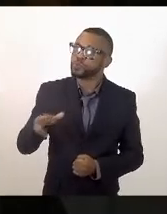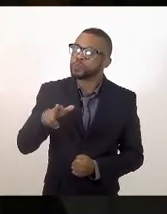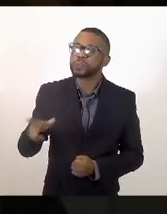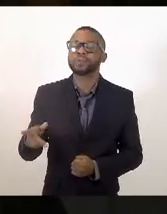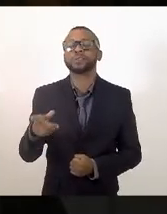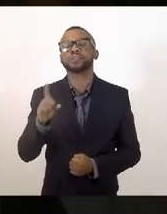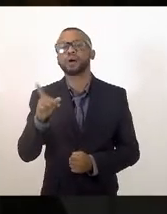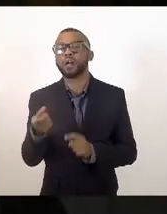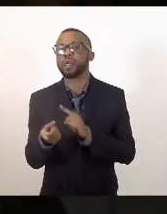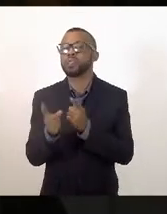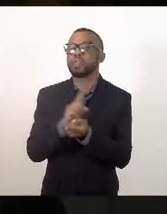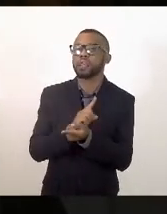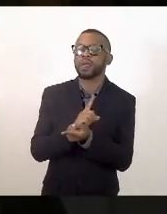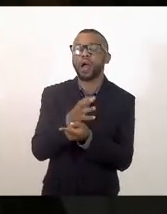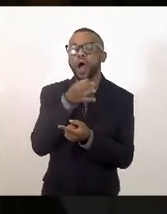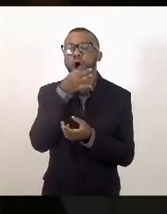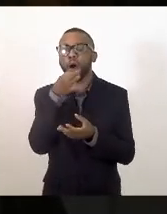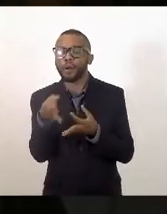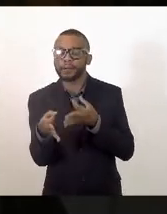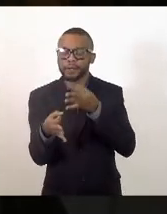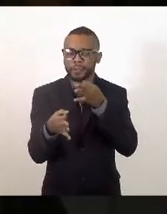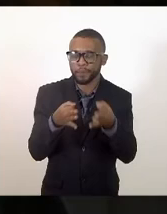ter as posições